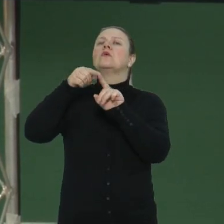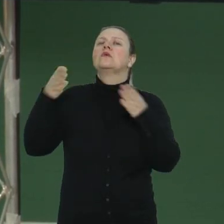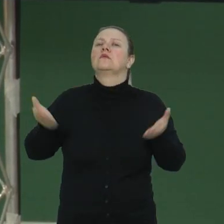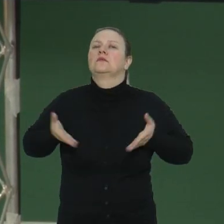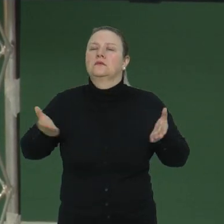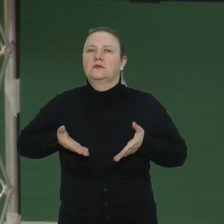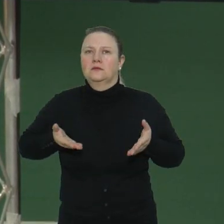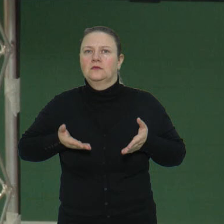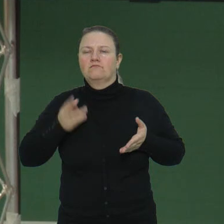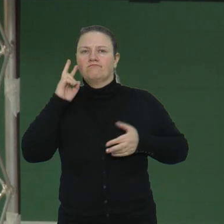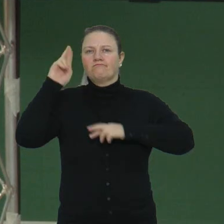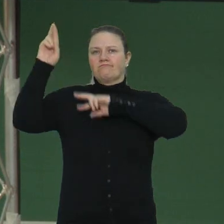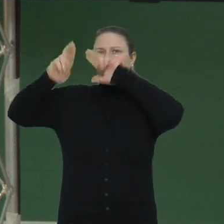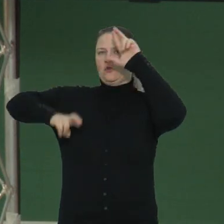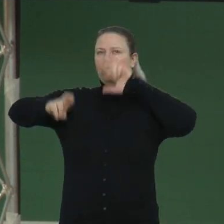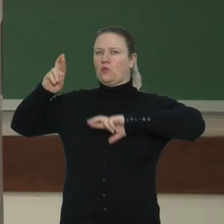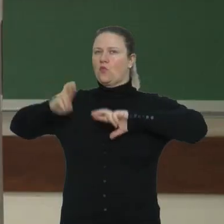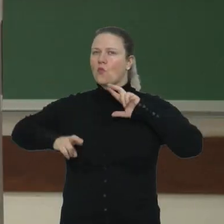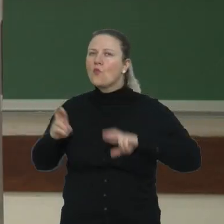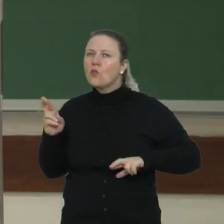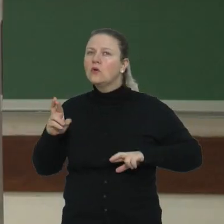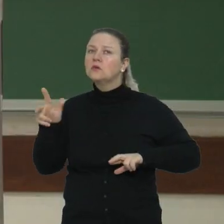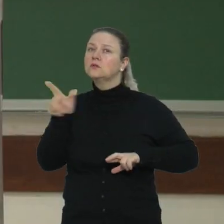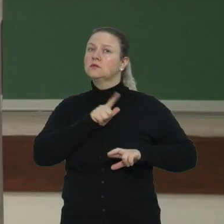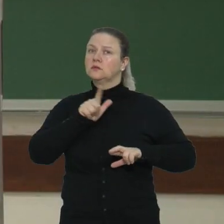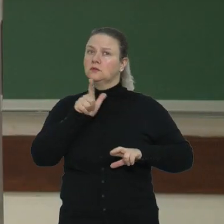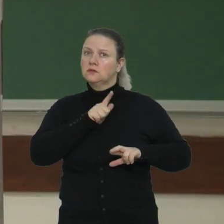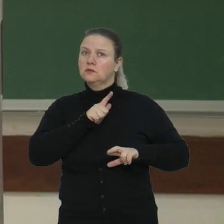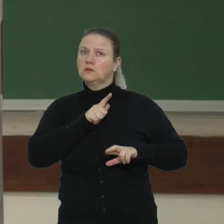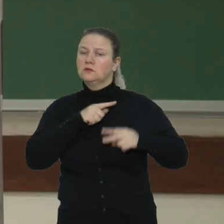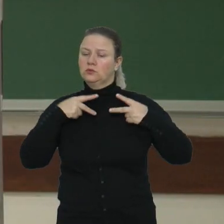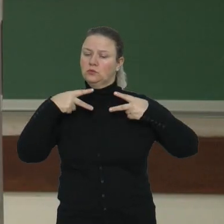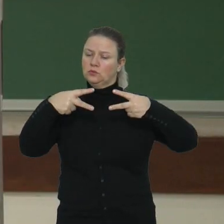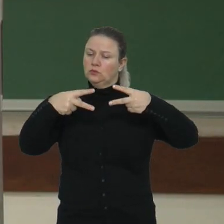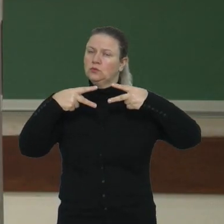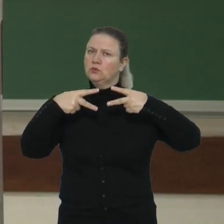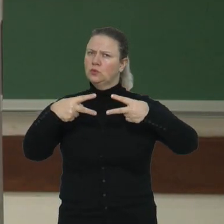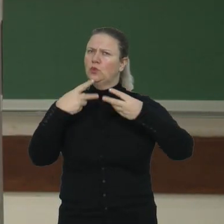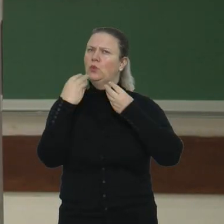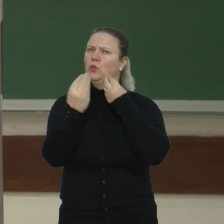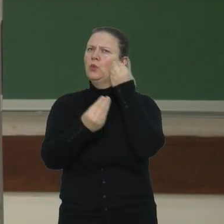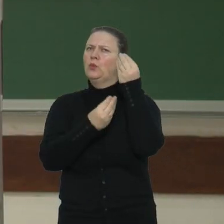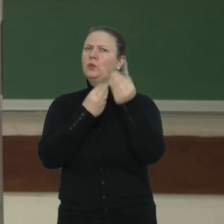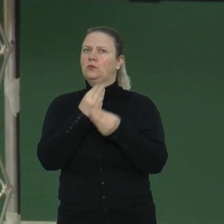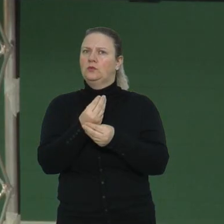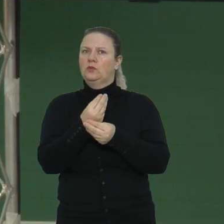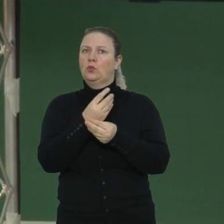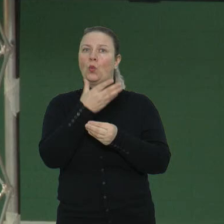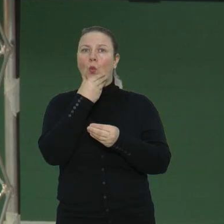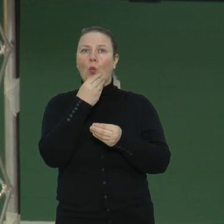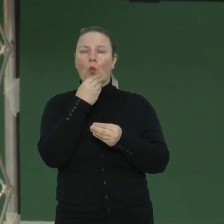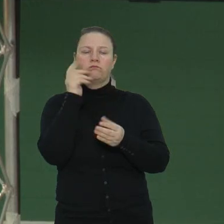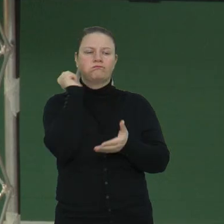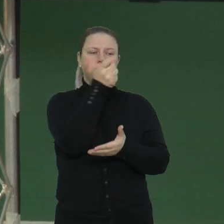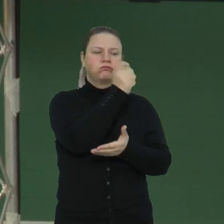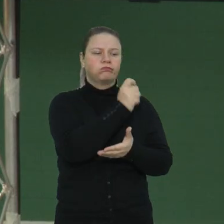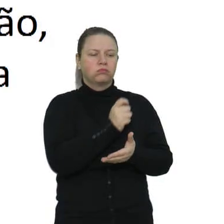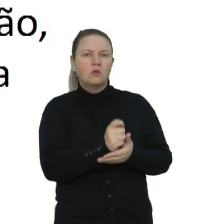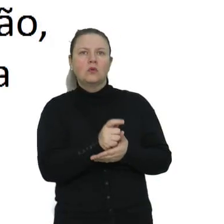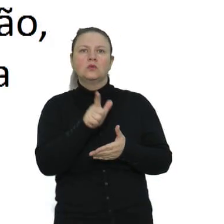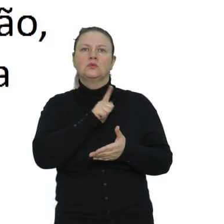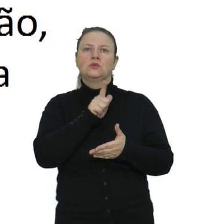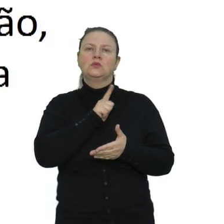quê? Analisar uma situação que envolva também uma inequação. De que forma? O carpinteiro está usando um torno